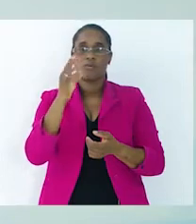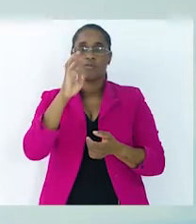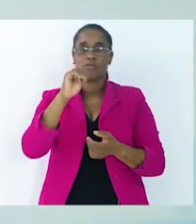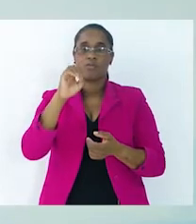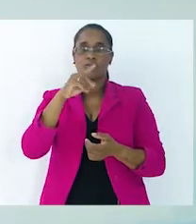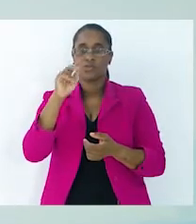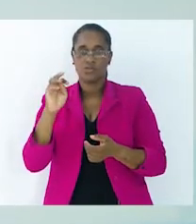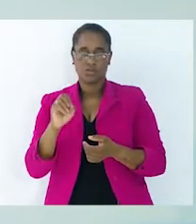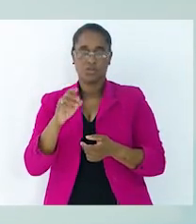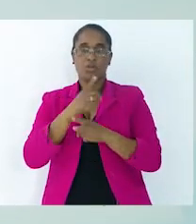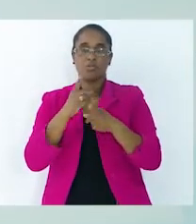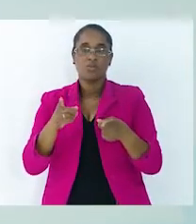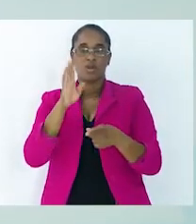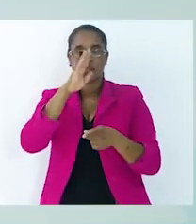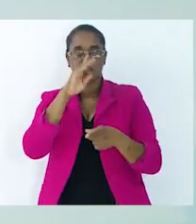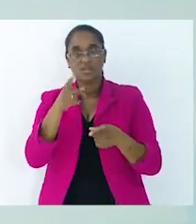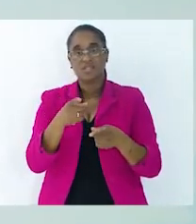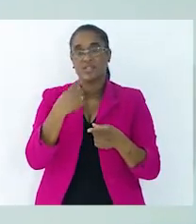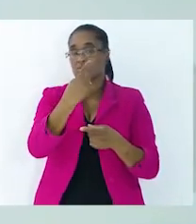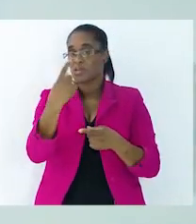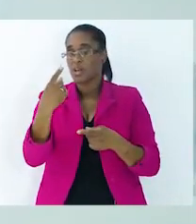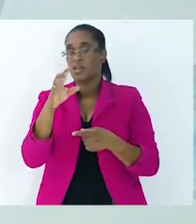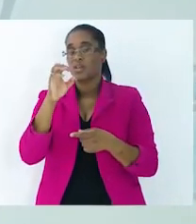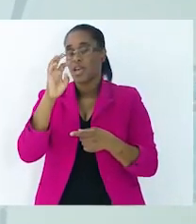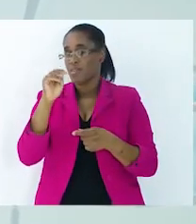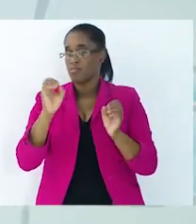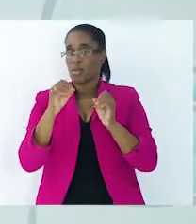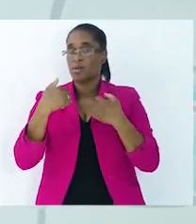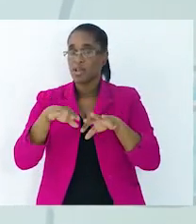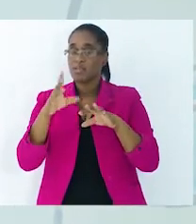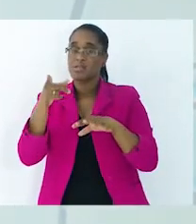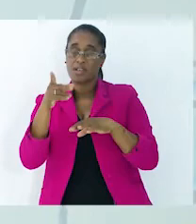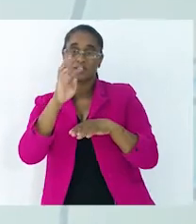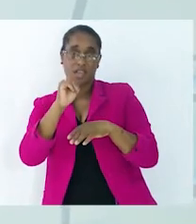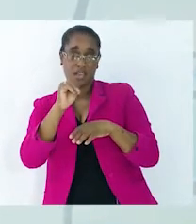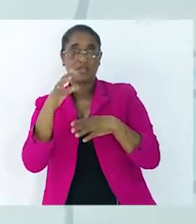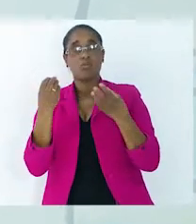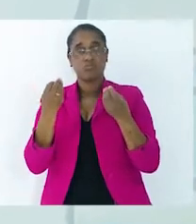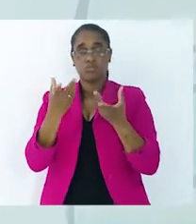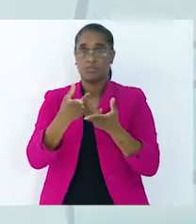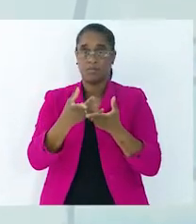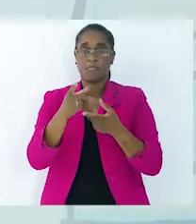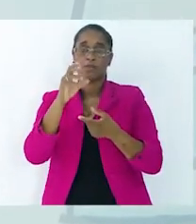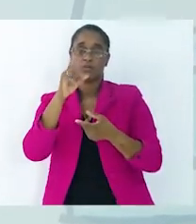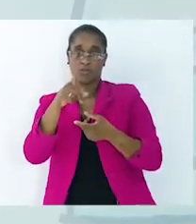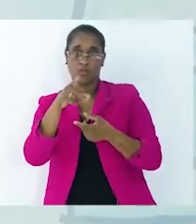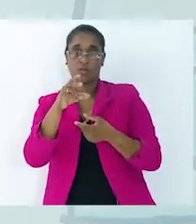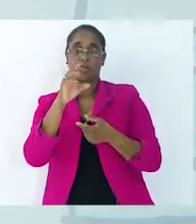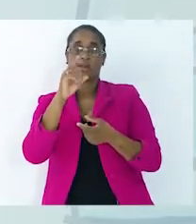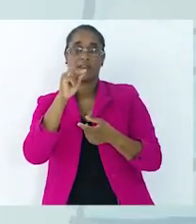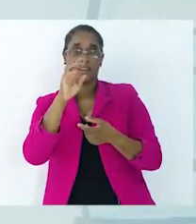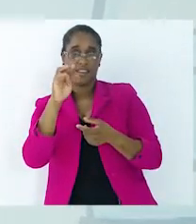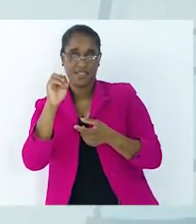era confusão, mas está no plural, confusões. Isso quer dizer, tu vais para o as, ok?